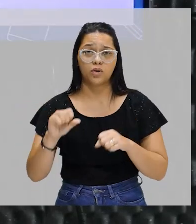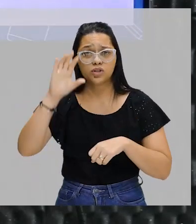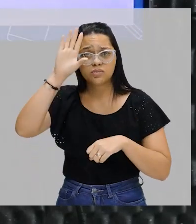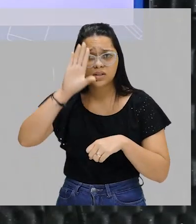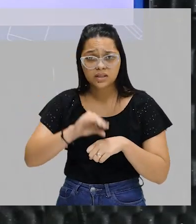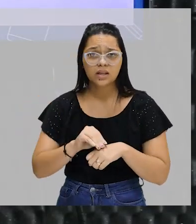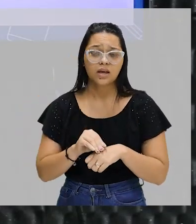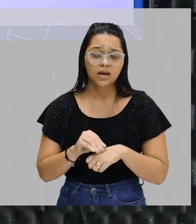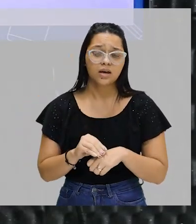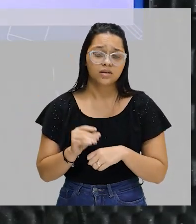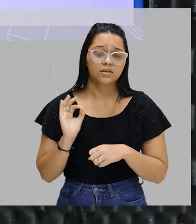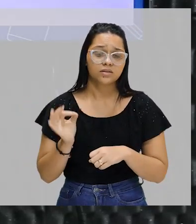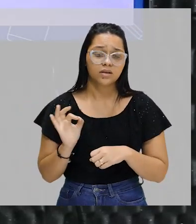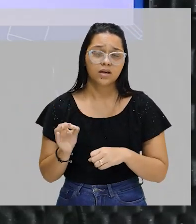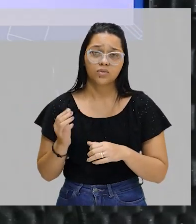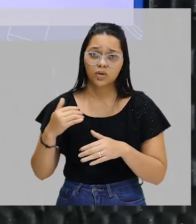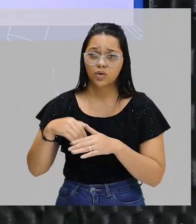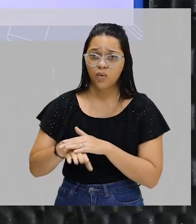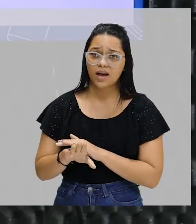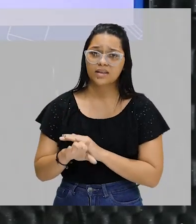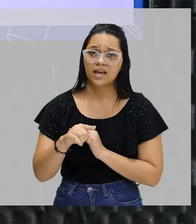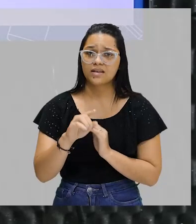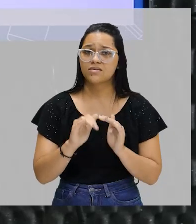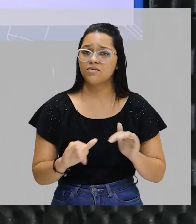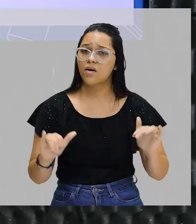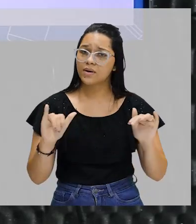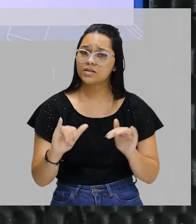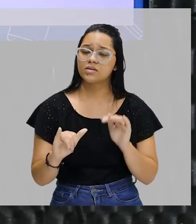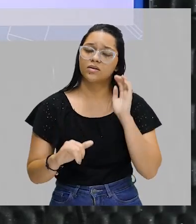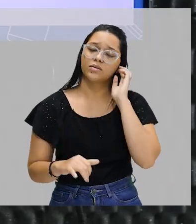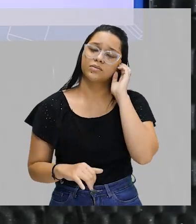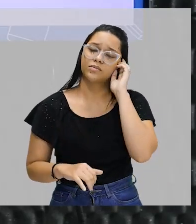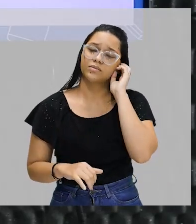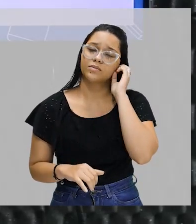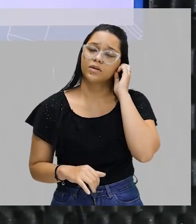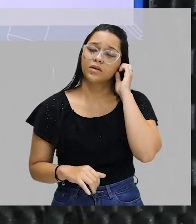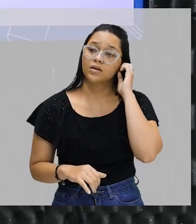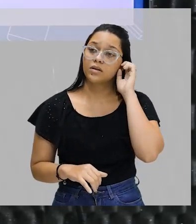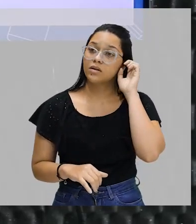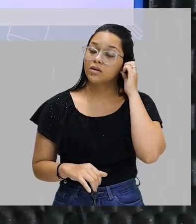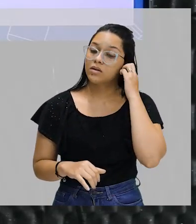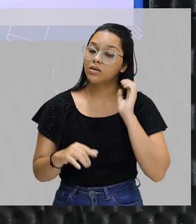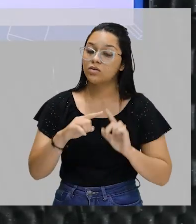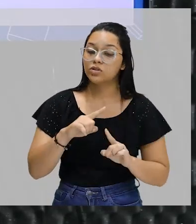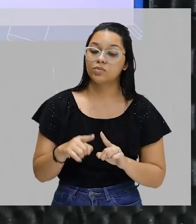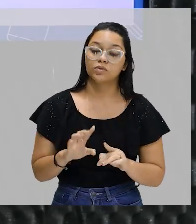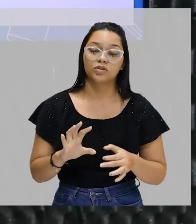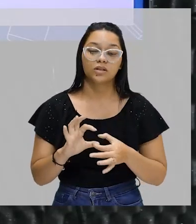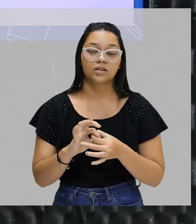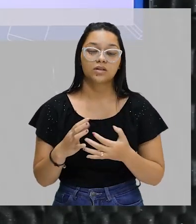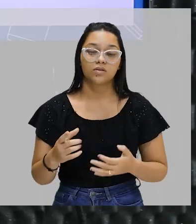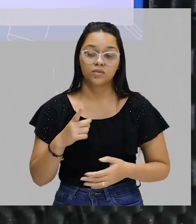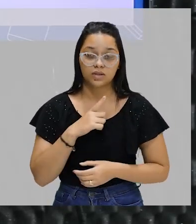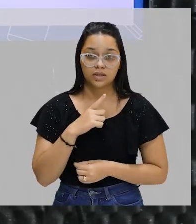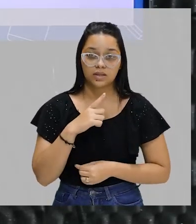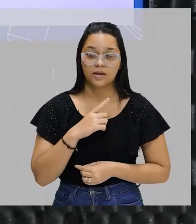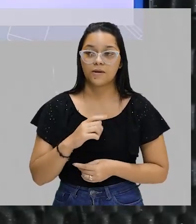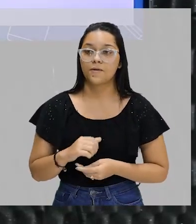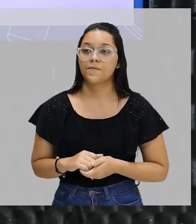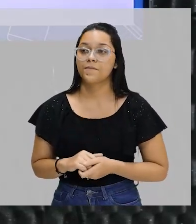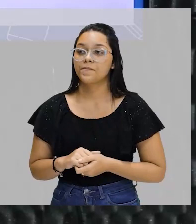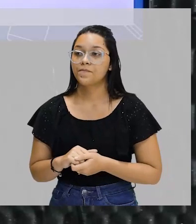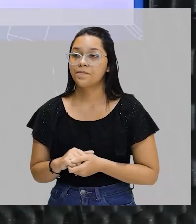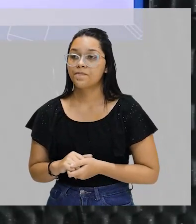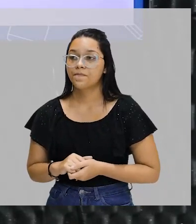a tela, beleza? E guardar essa informação. O tipo de ligação, entre os átomos de